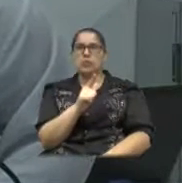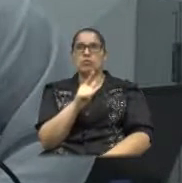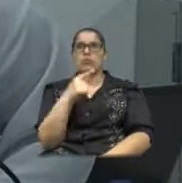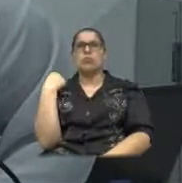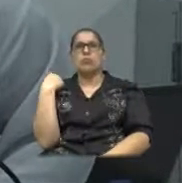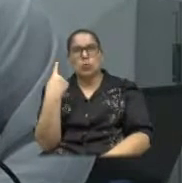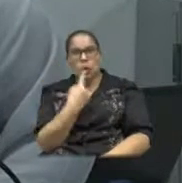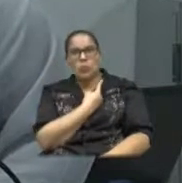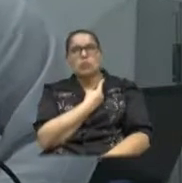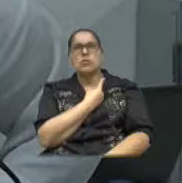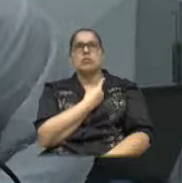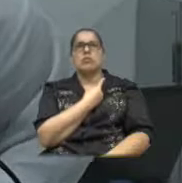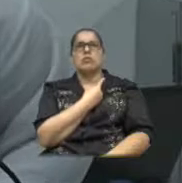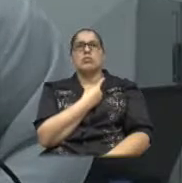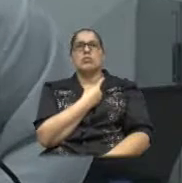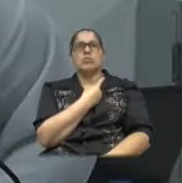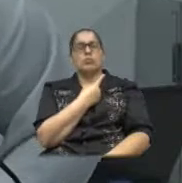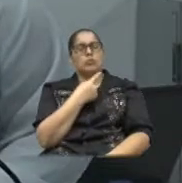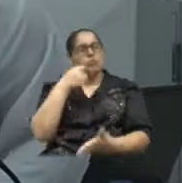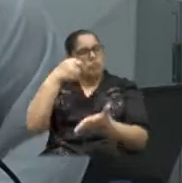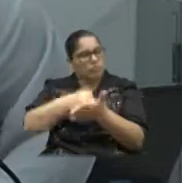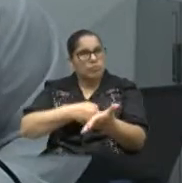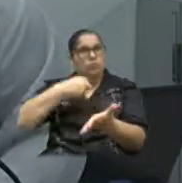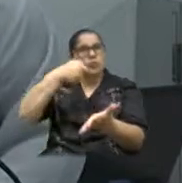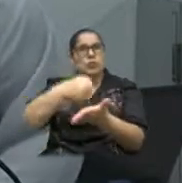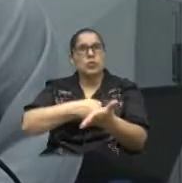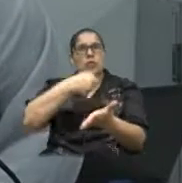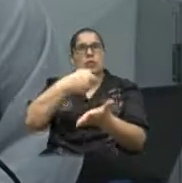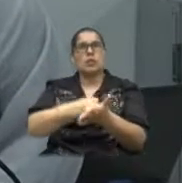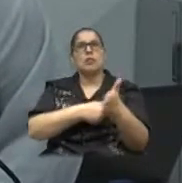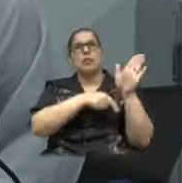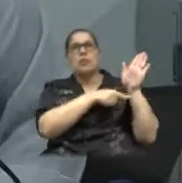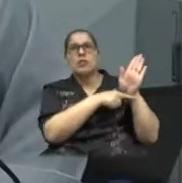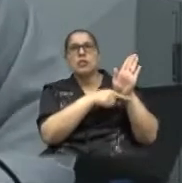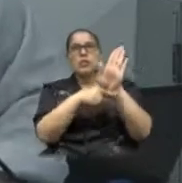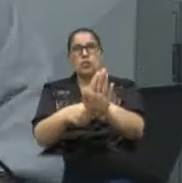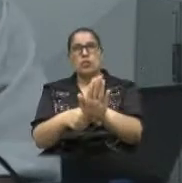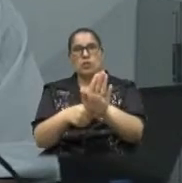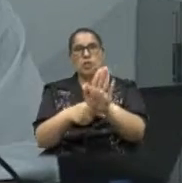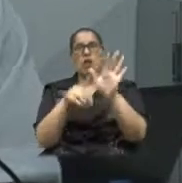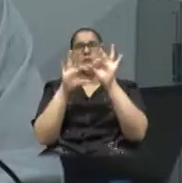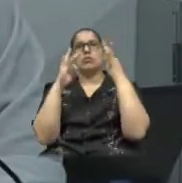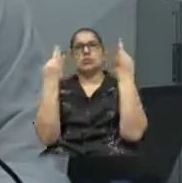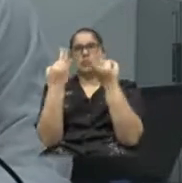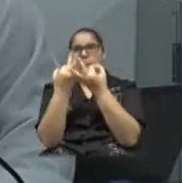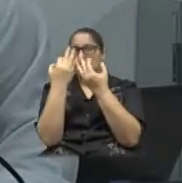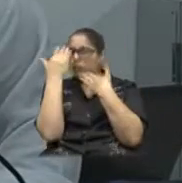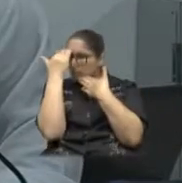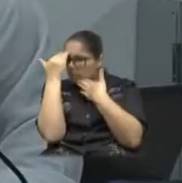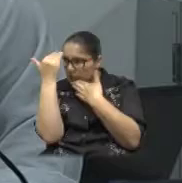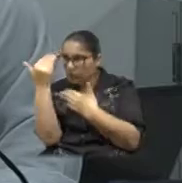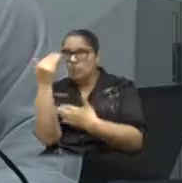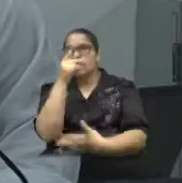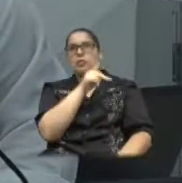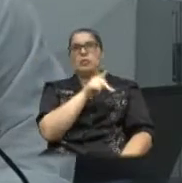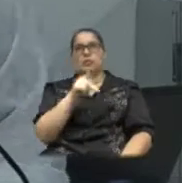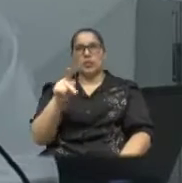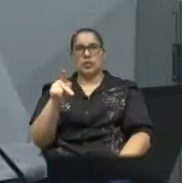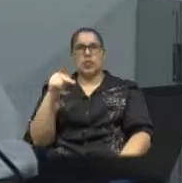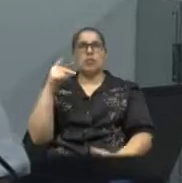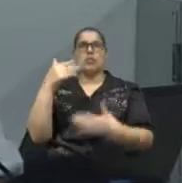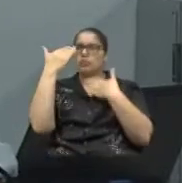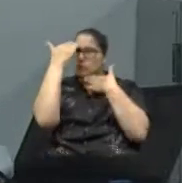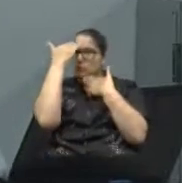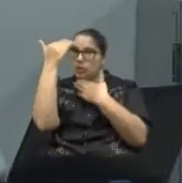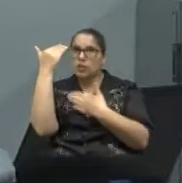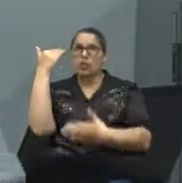estivermos aqui, nós vamos lutar em prol da família. Agradeço, presidente. Muito obrigado, vereadores. Muito